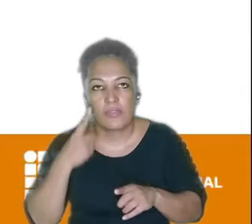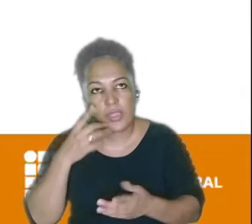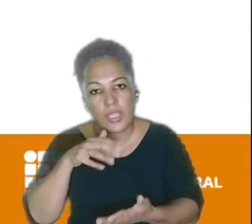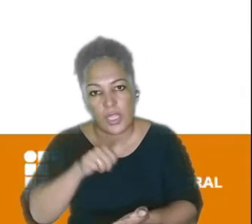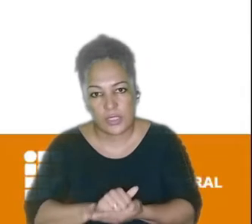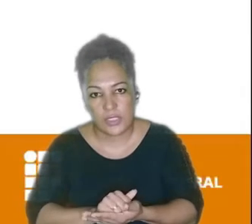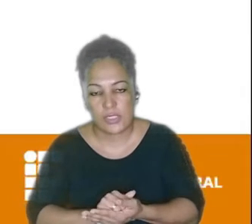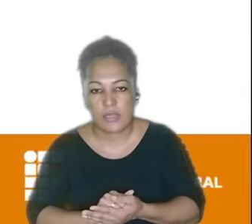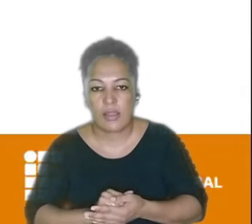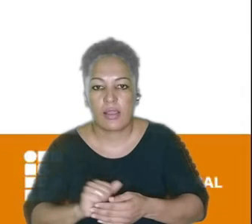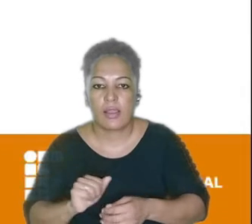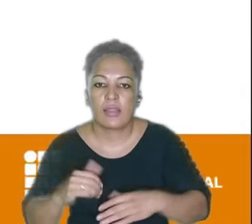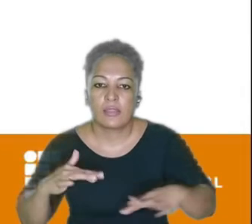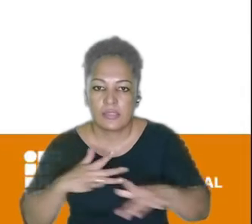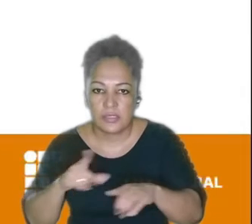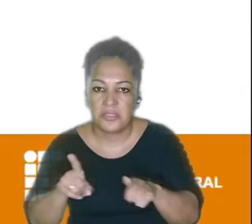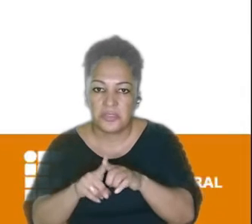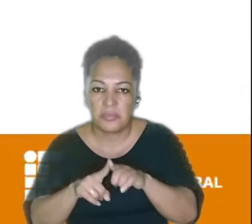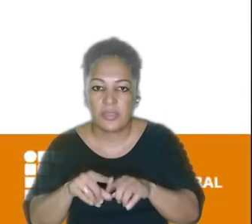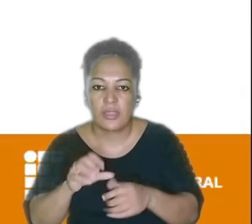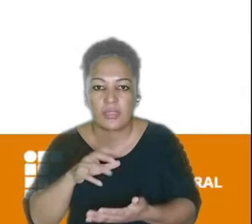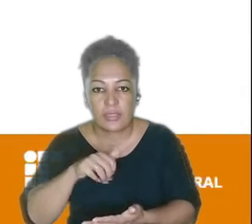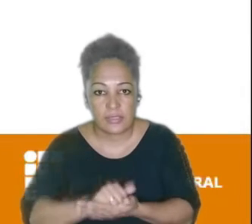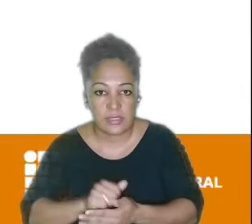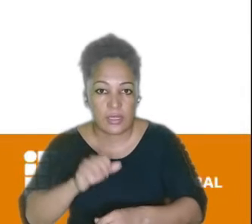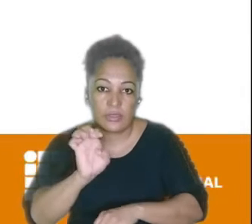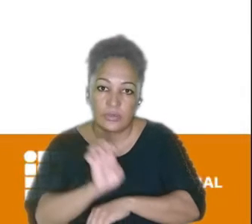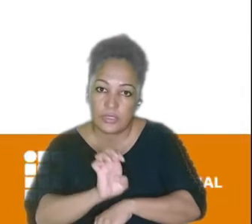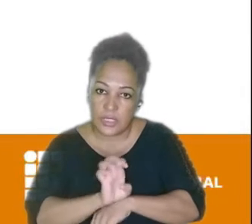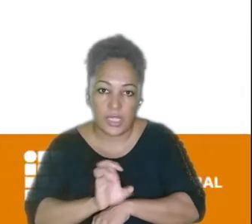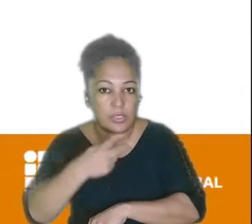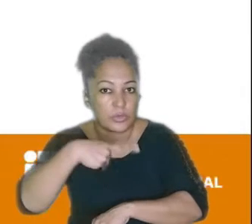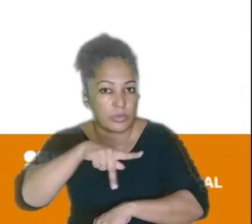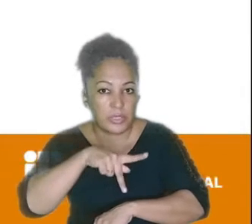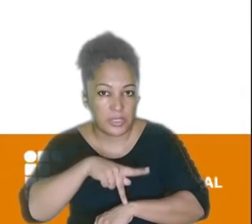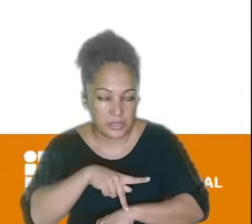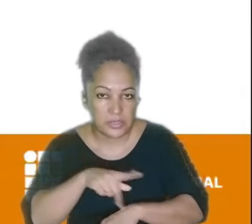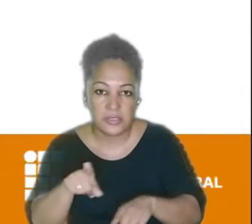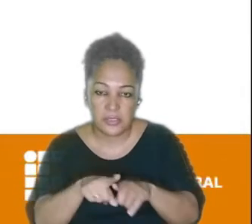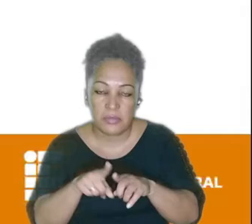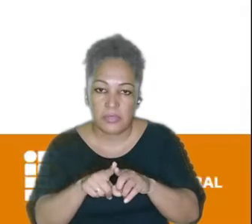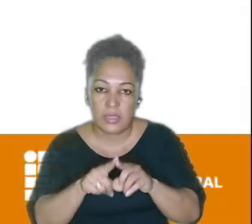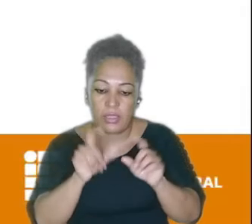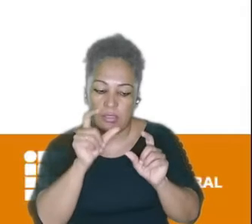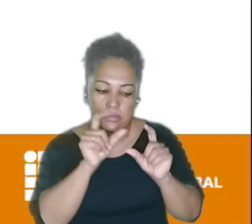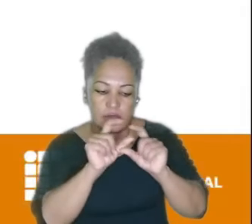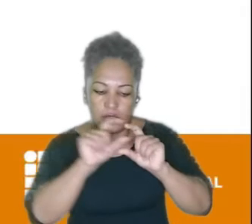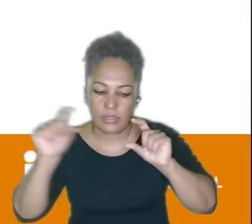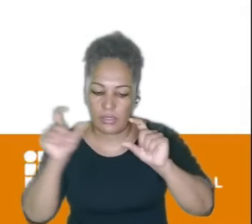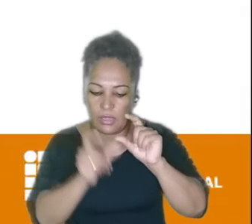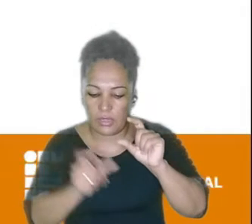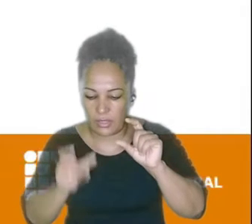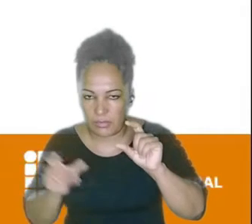cadastrar cidade, eu poderia também cadastrar estado, cadastrar país, tá? Dividir isso em tabelas.